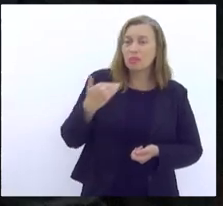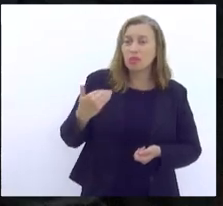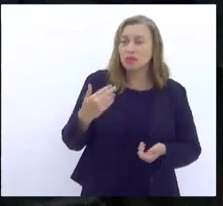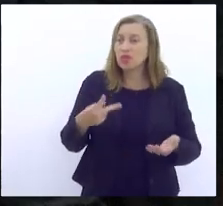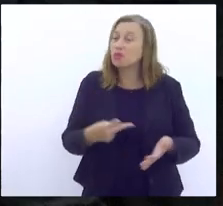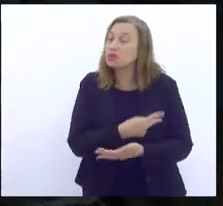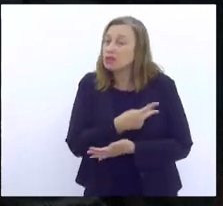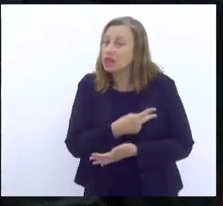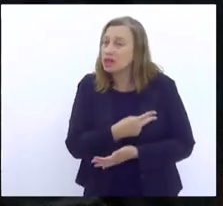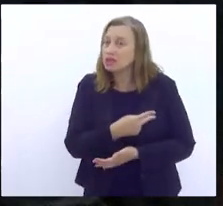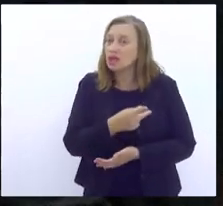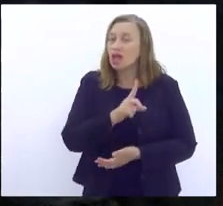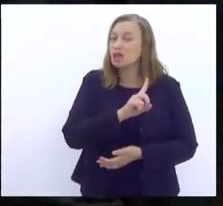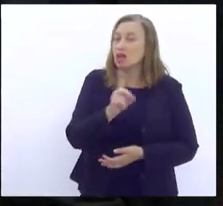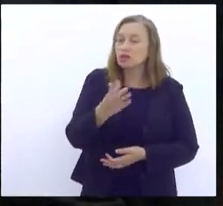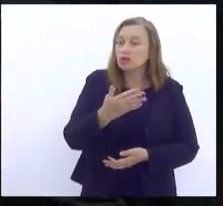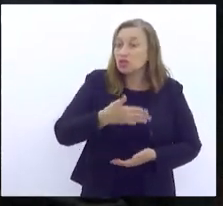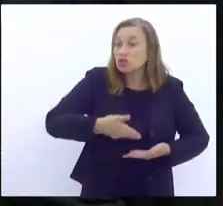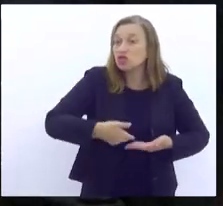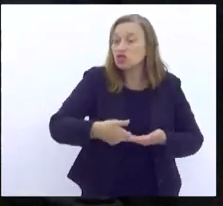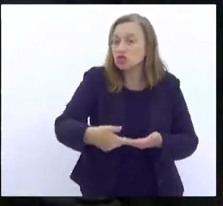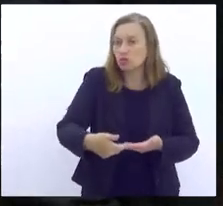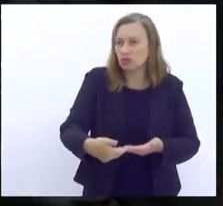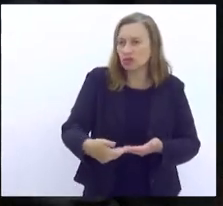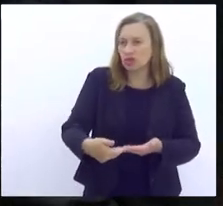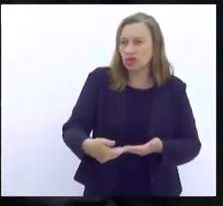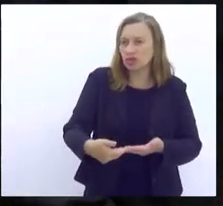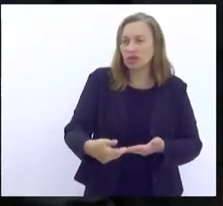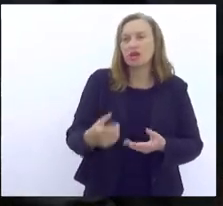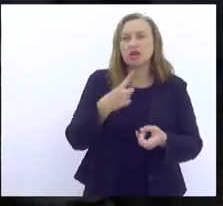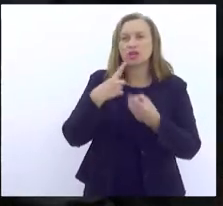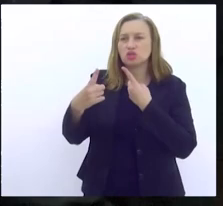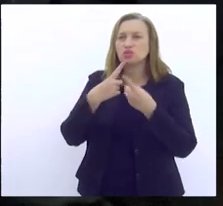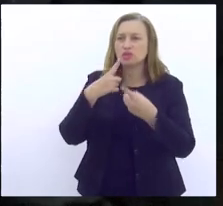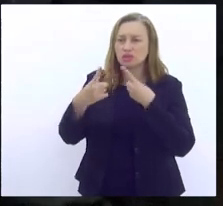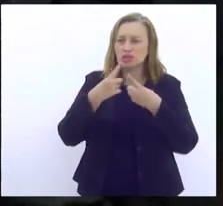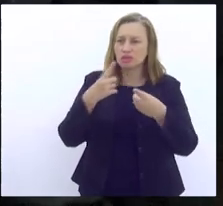Nós não estamos sendo chamados para participar desses debates.